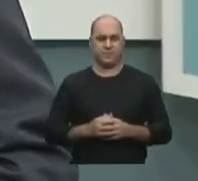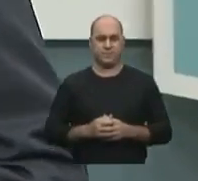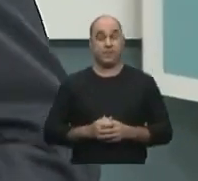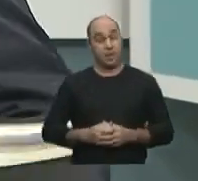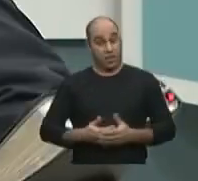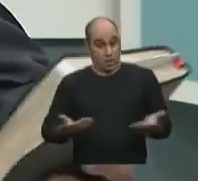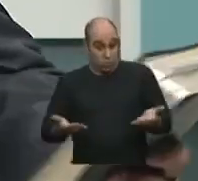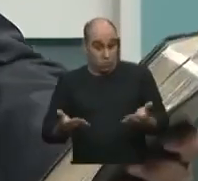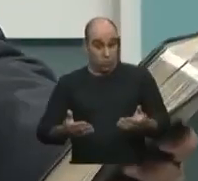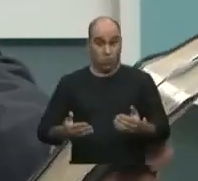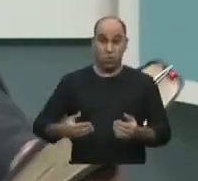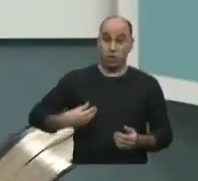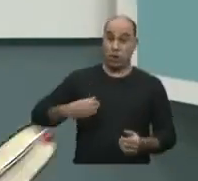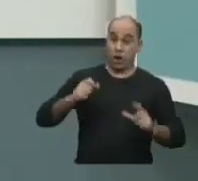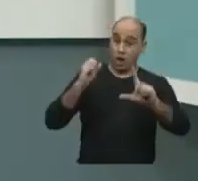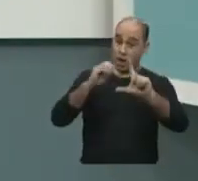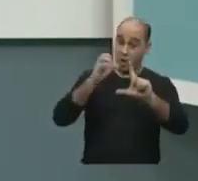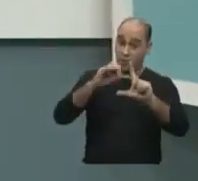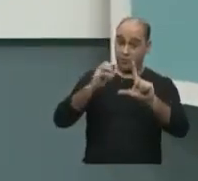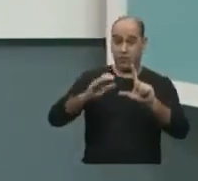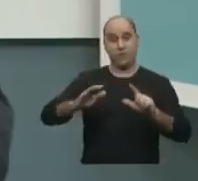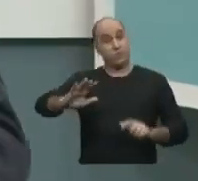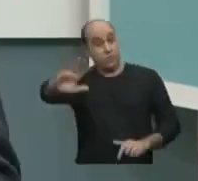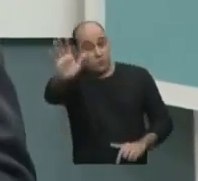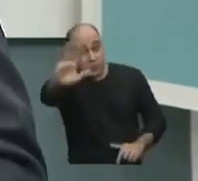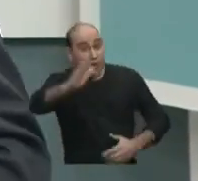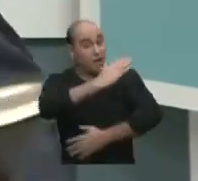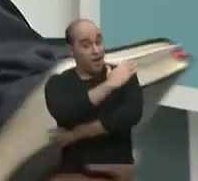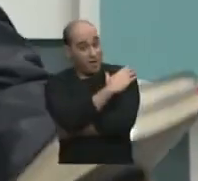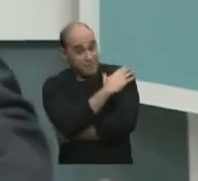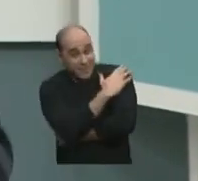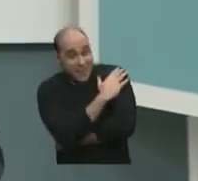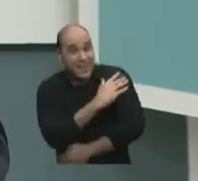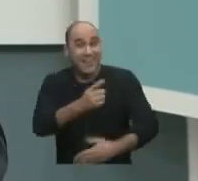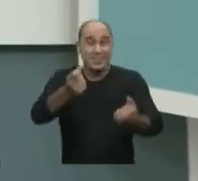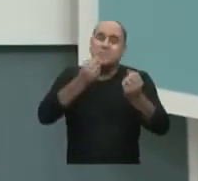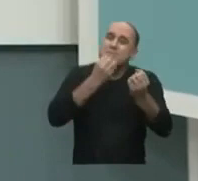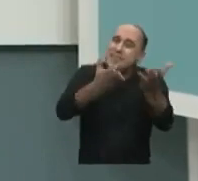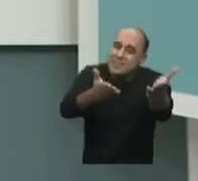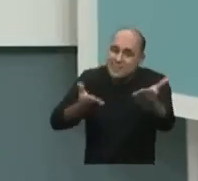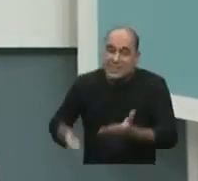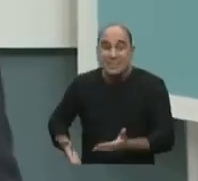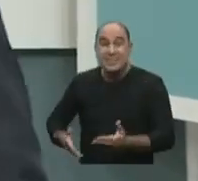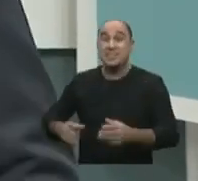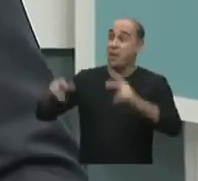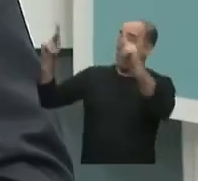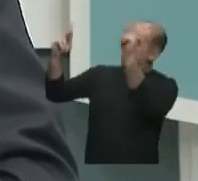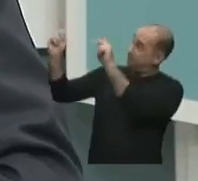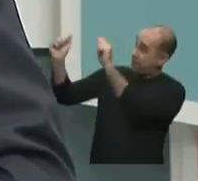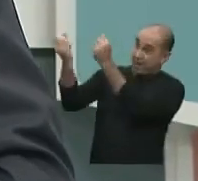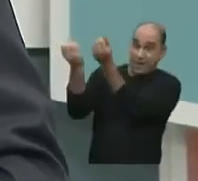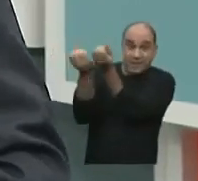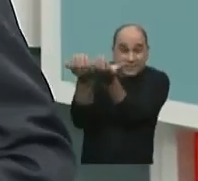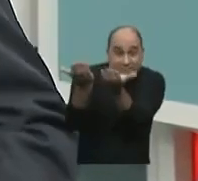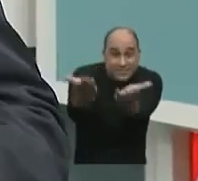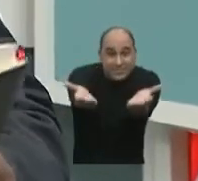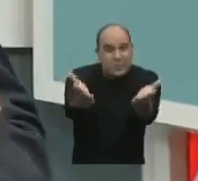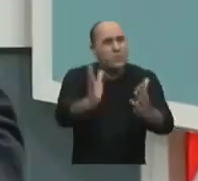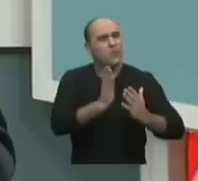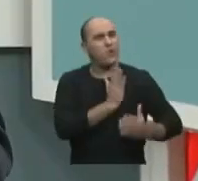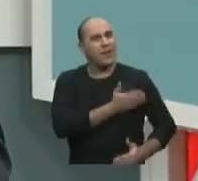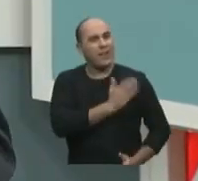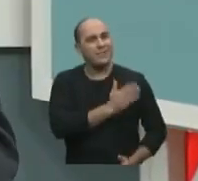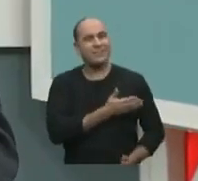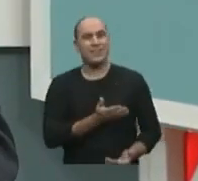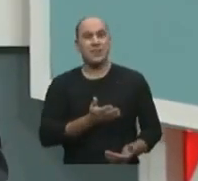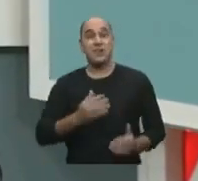aqui ao vivo com você, um abraço, Deus te abençoe, seja muito bem-vindo, que a paz do Senhor esteja no seu coração e que esse